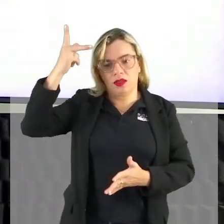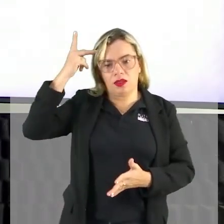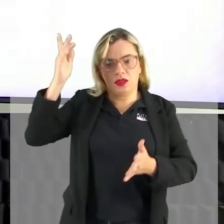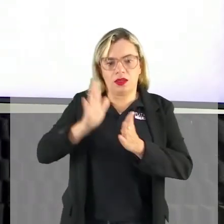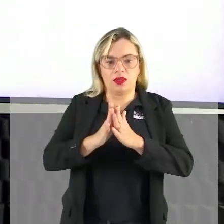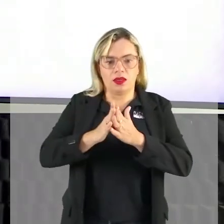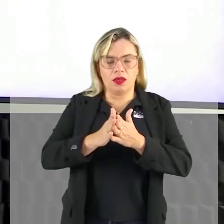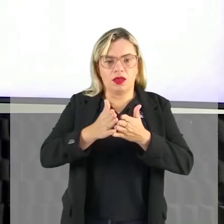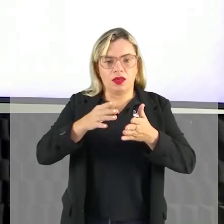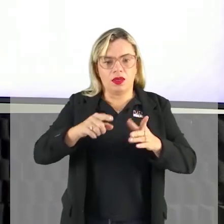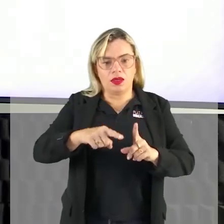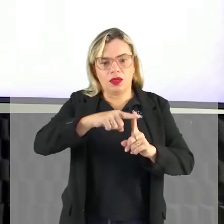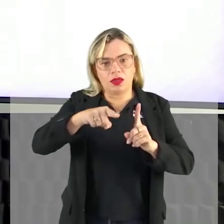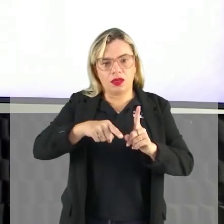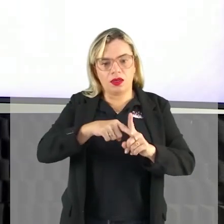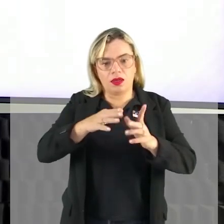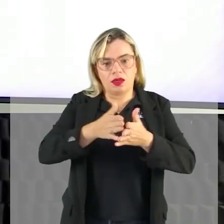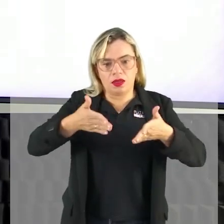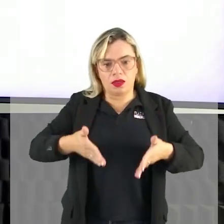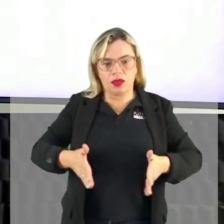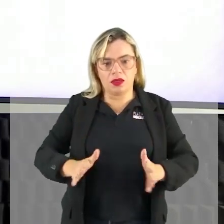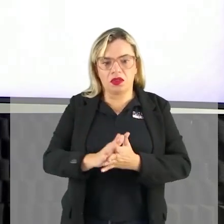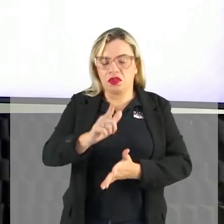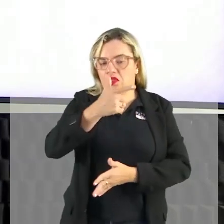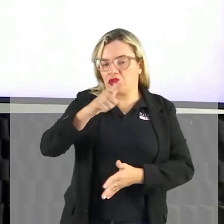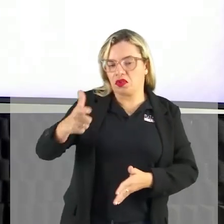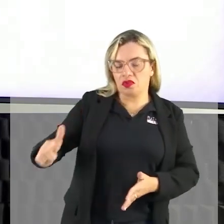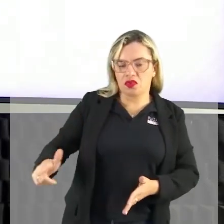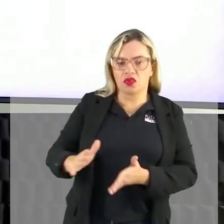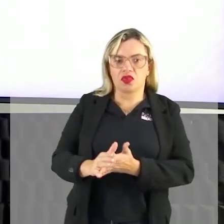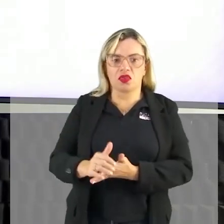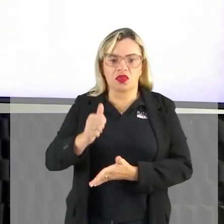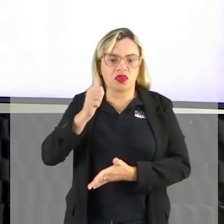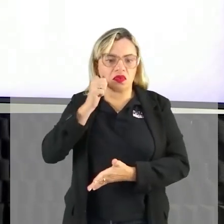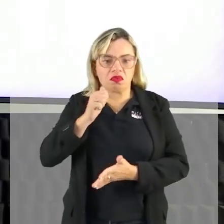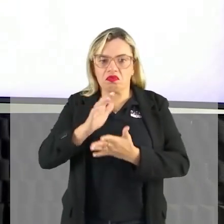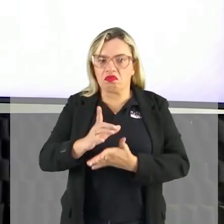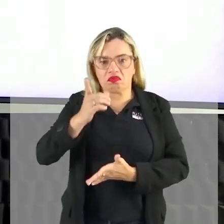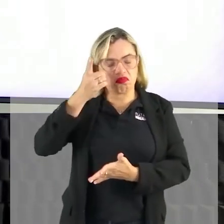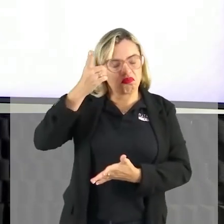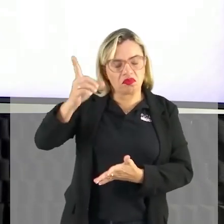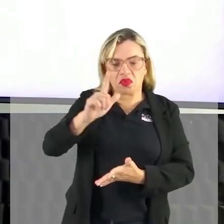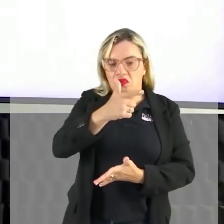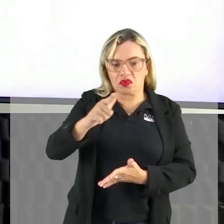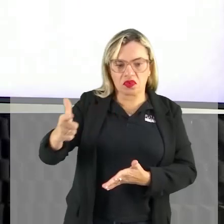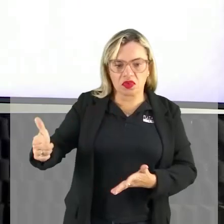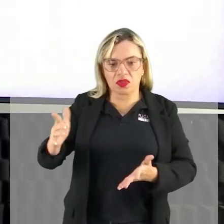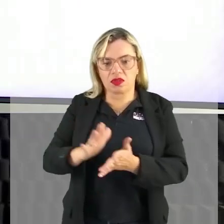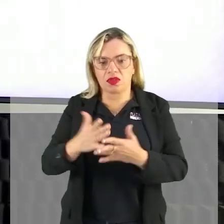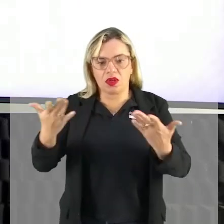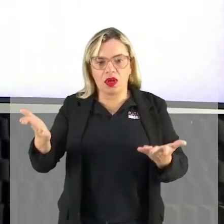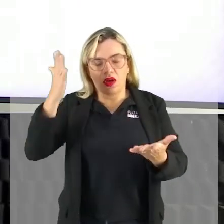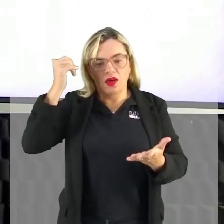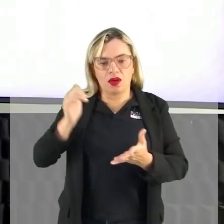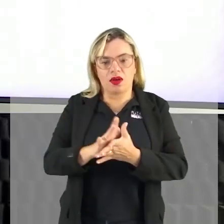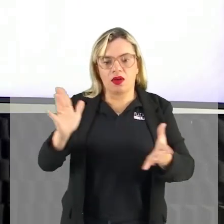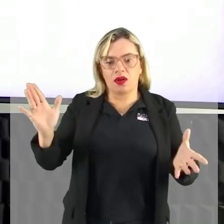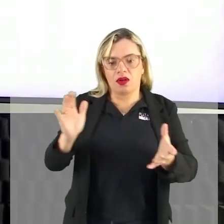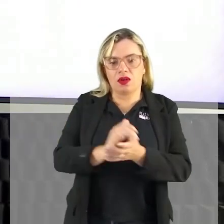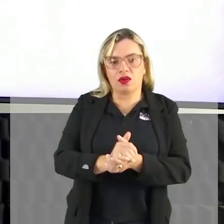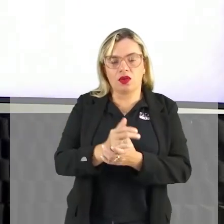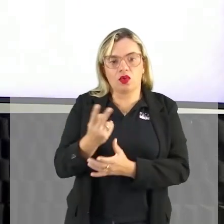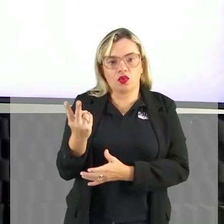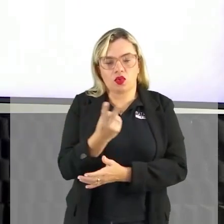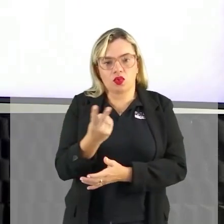Down. Sabendo disso, um jovem casal, ambos com essa síndrome, procuram um médico